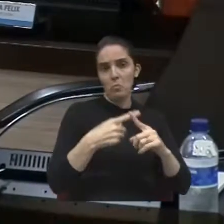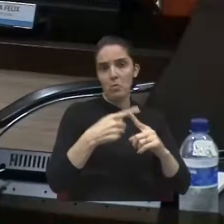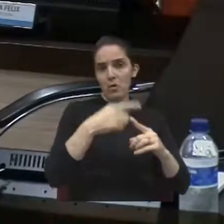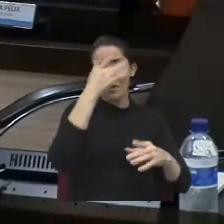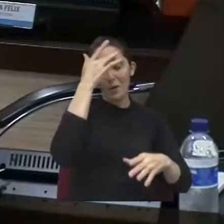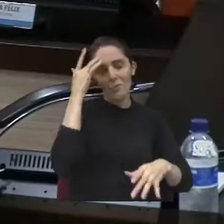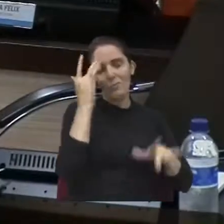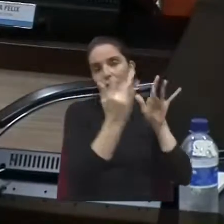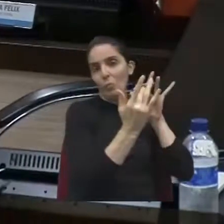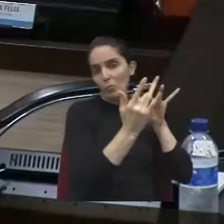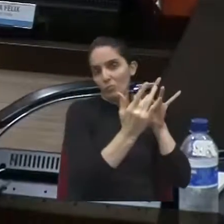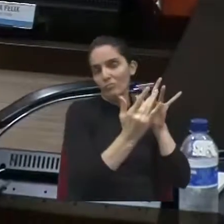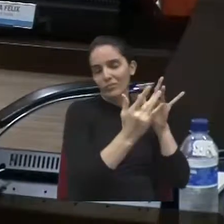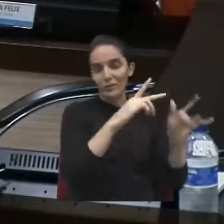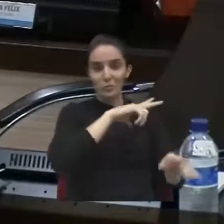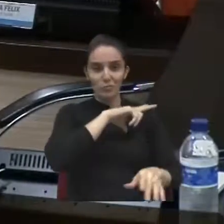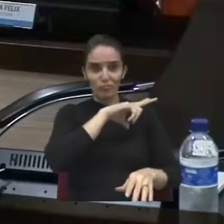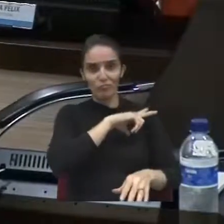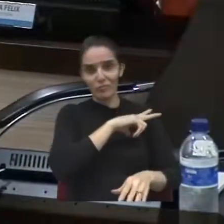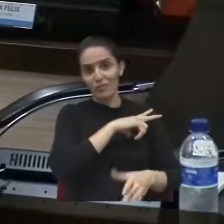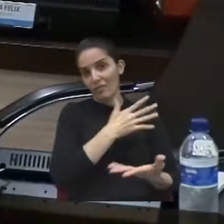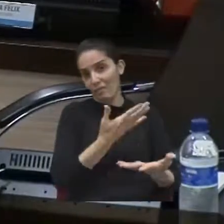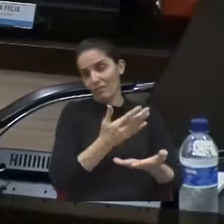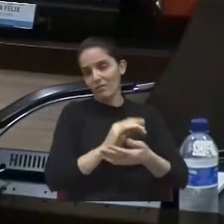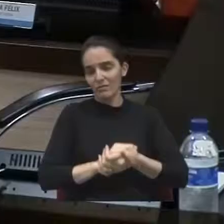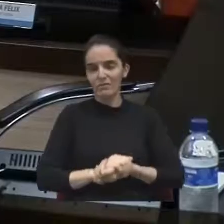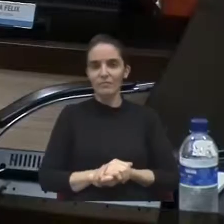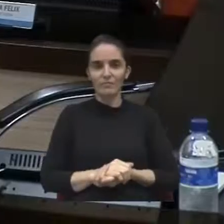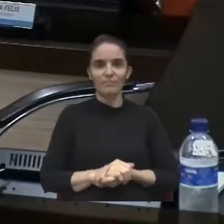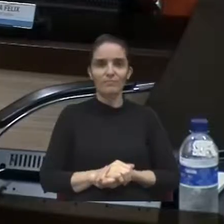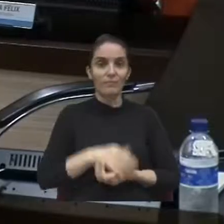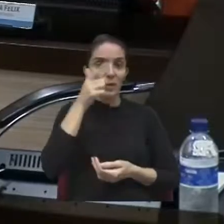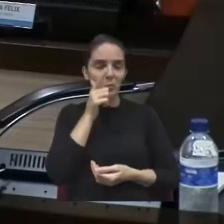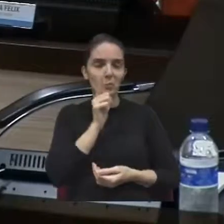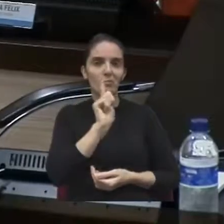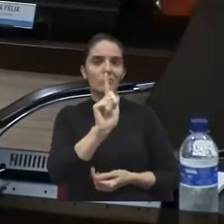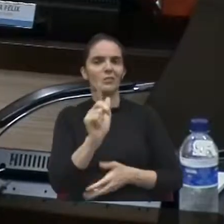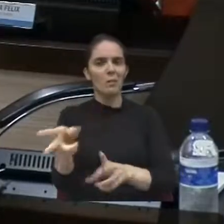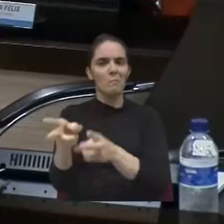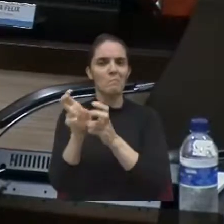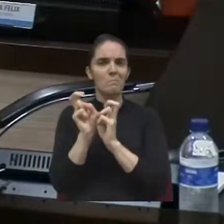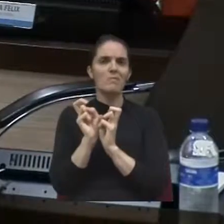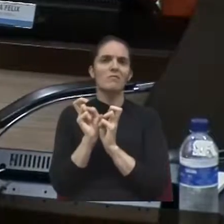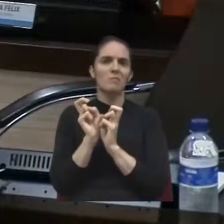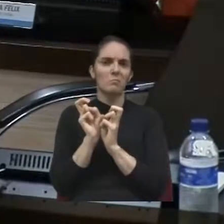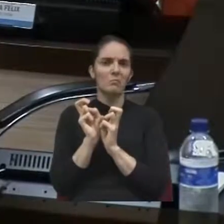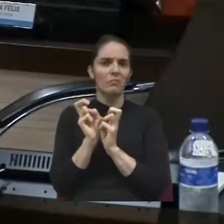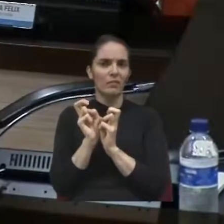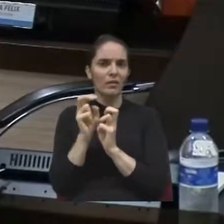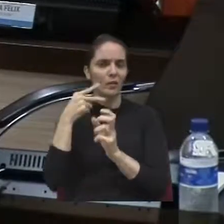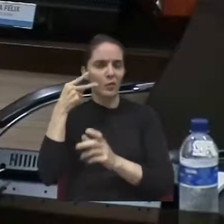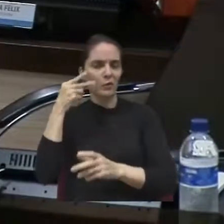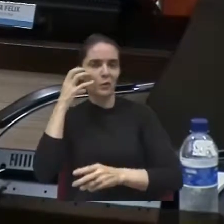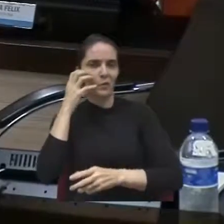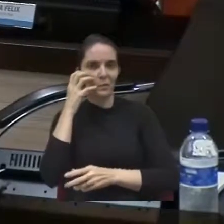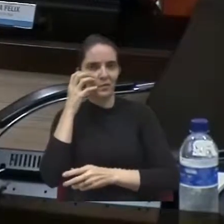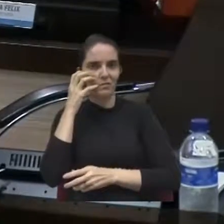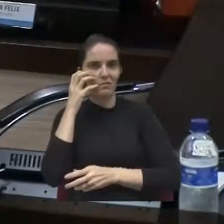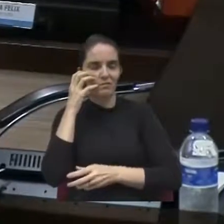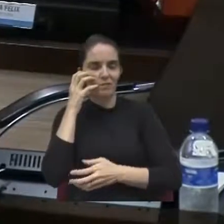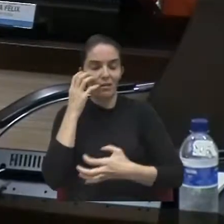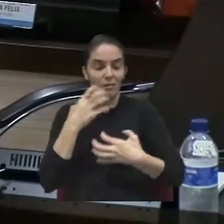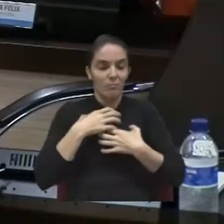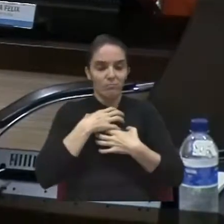pessoal que tiveram com o senhor e conseguiram perceber essa forma de lidar com